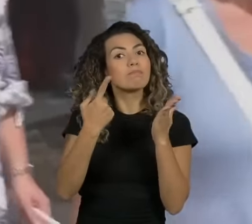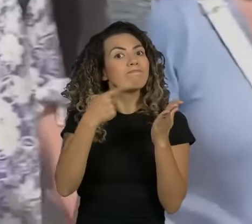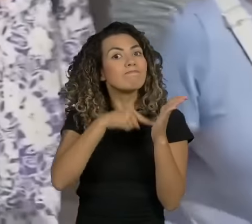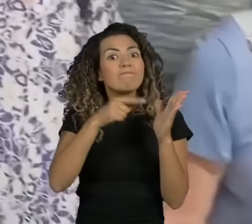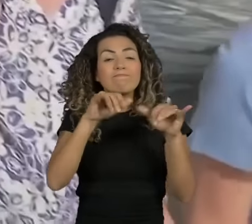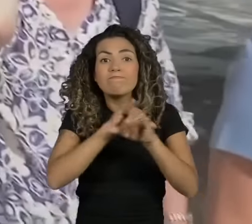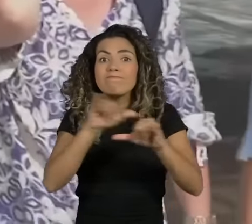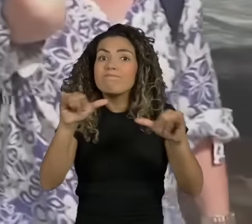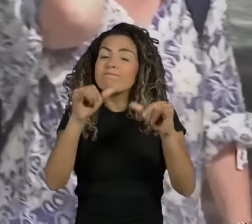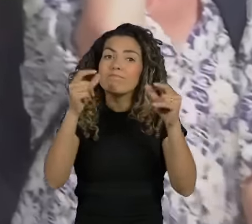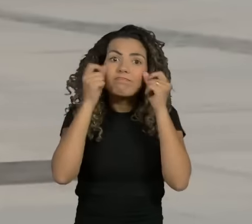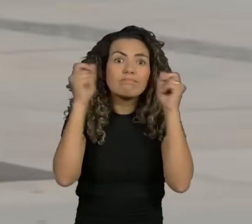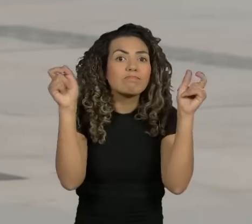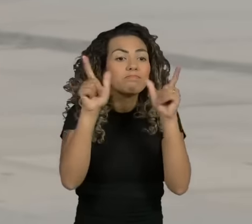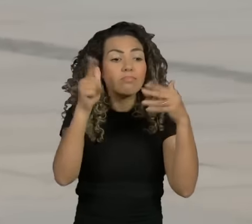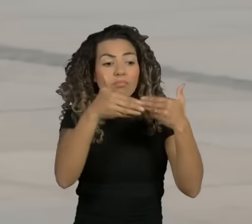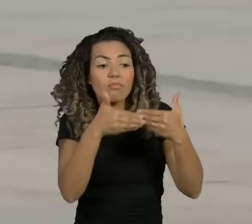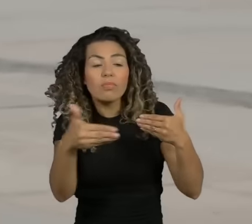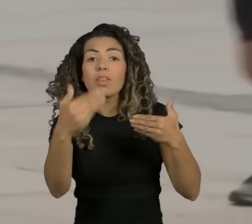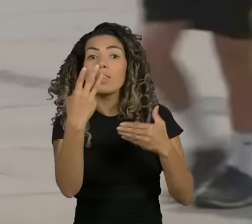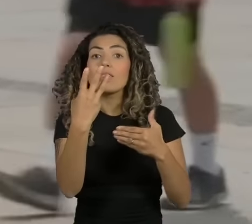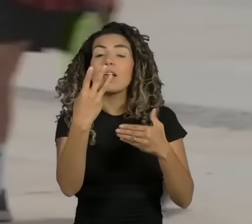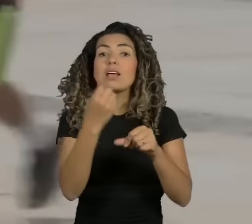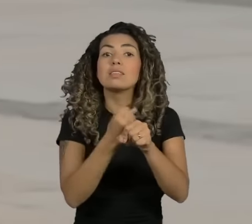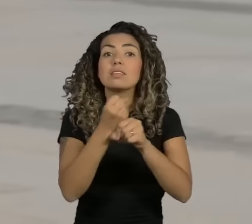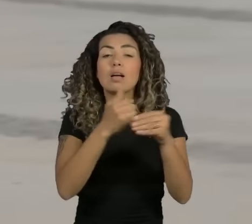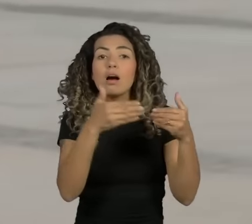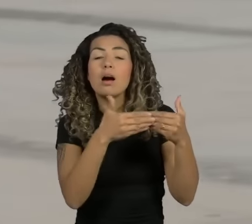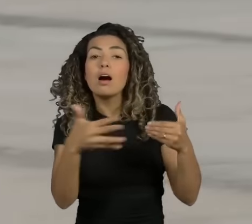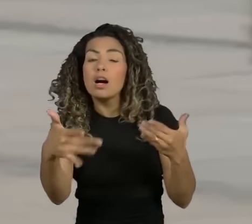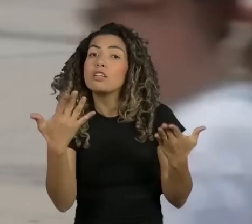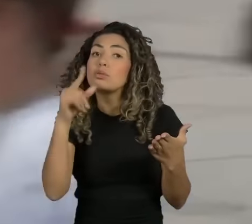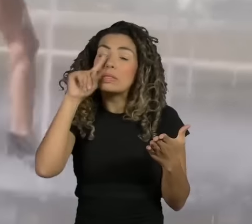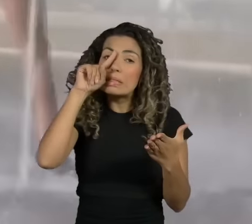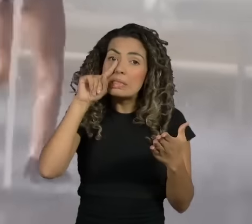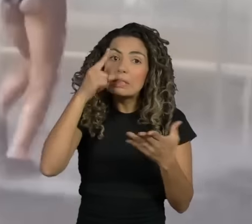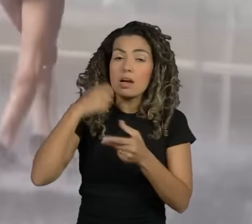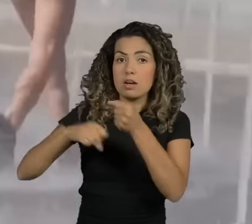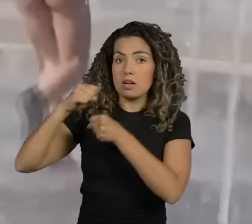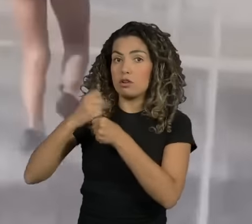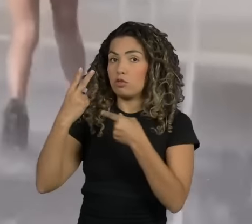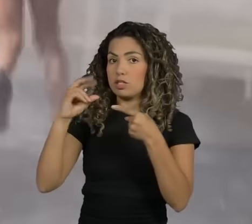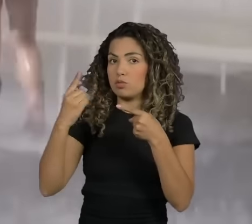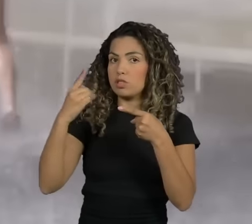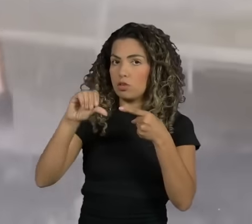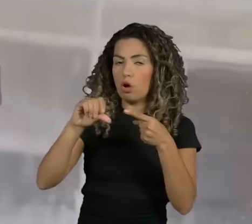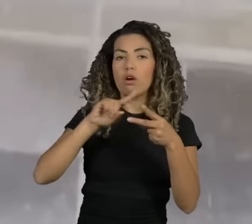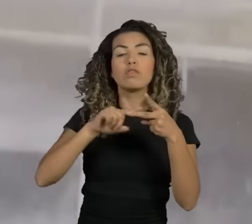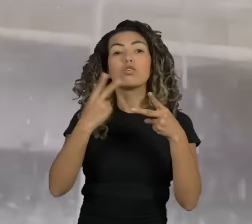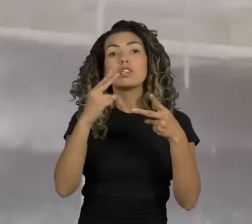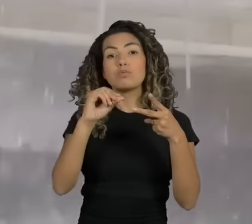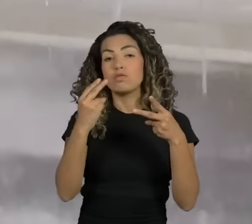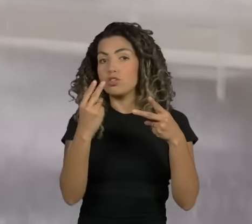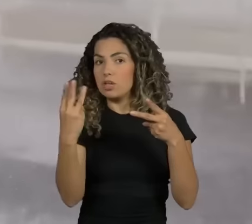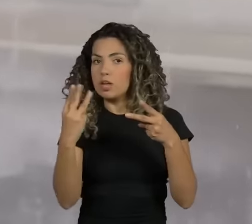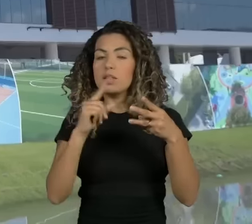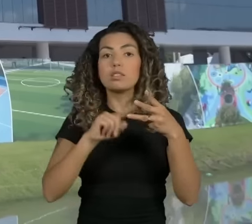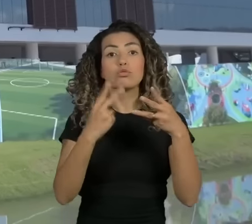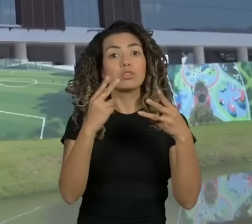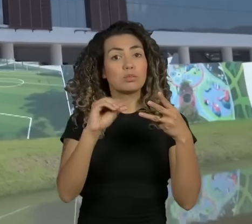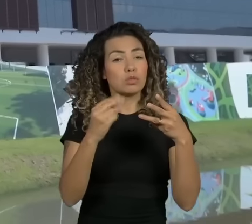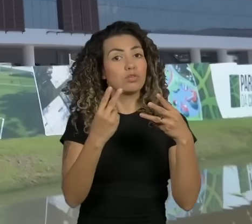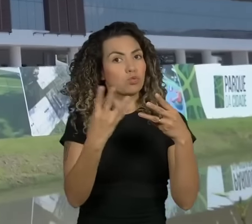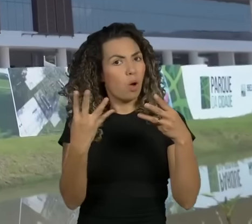com mais episódios de calor extremo no planeta: 2019, 2023 e 2024.